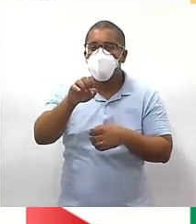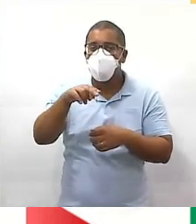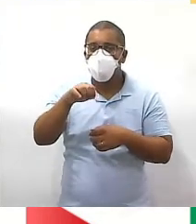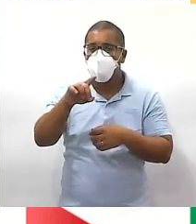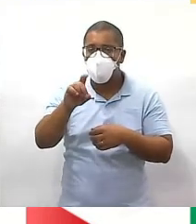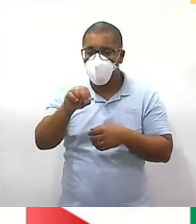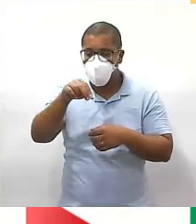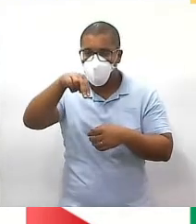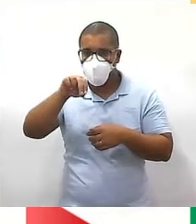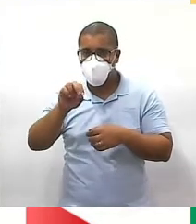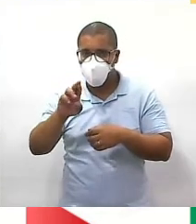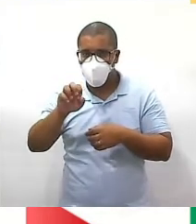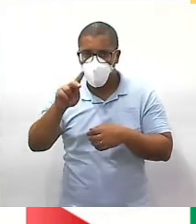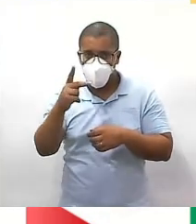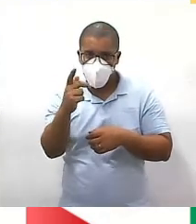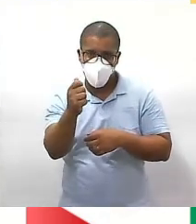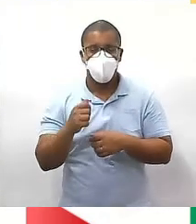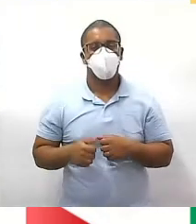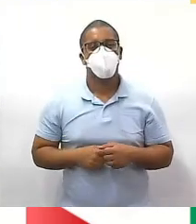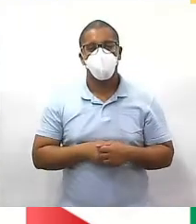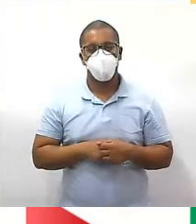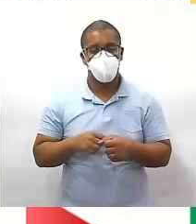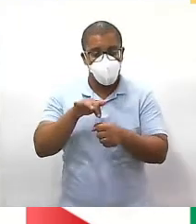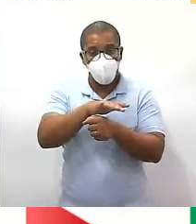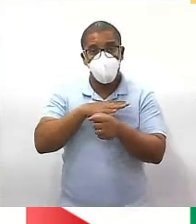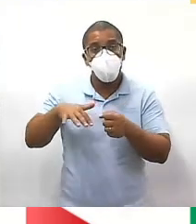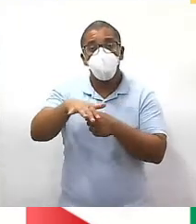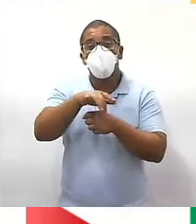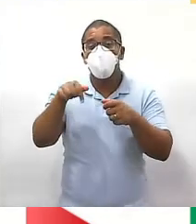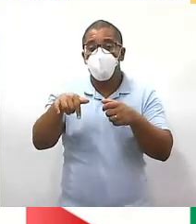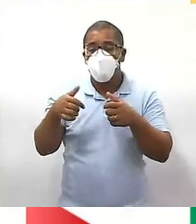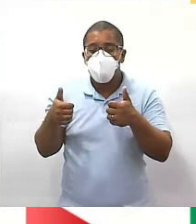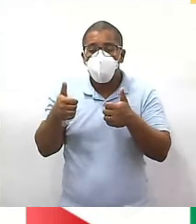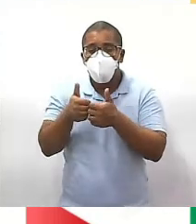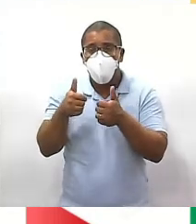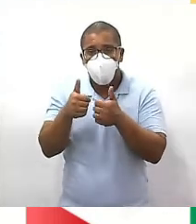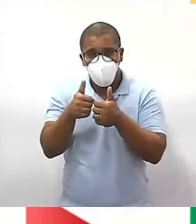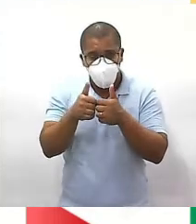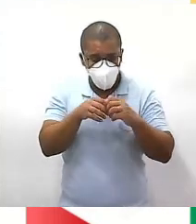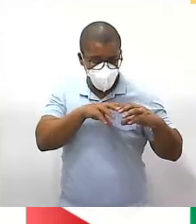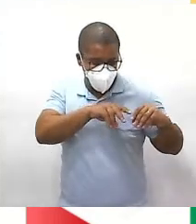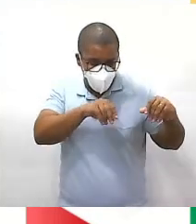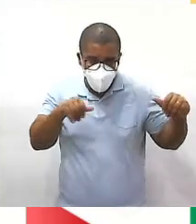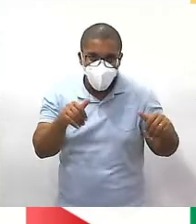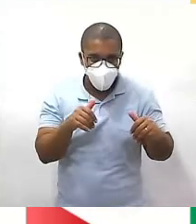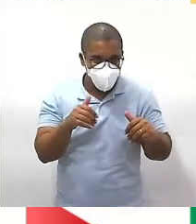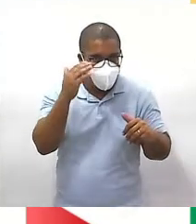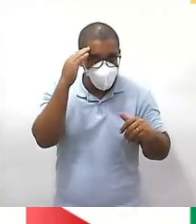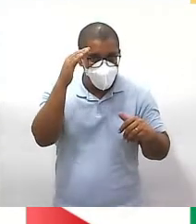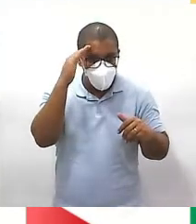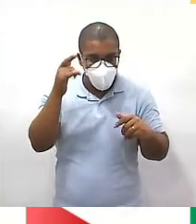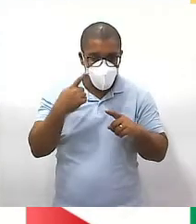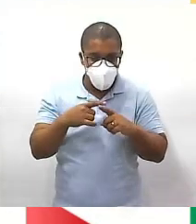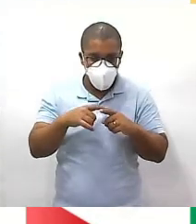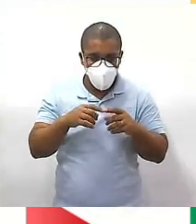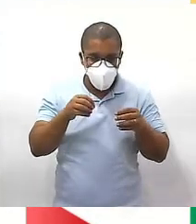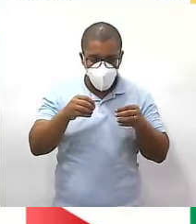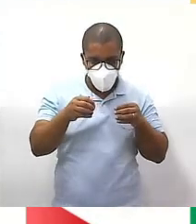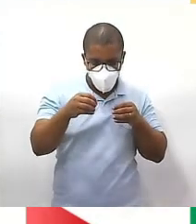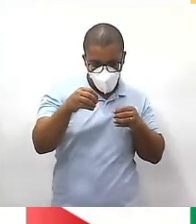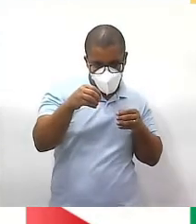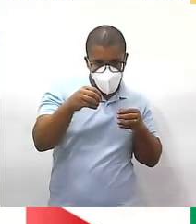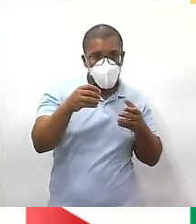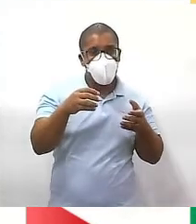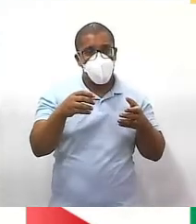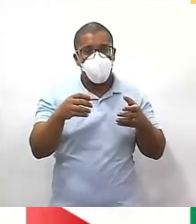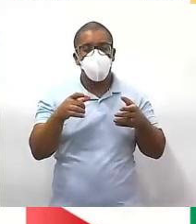no ponto mais equidistante da ilha, que está mais próxima da orla, ok? Que a ilha é um pouquinho inclinada, então a gente pegou esse